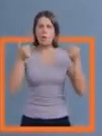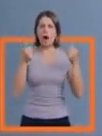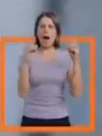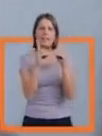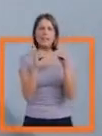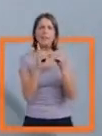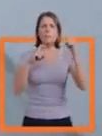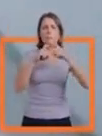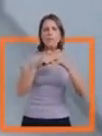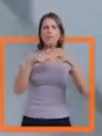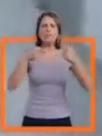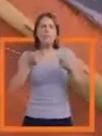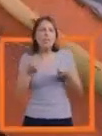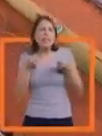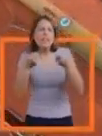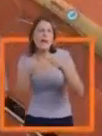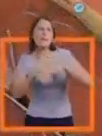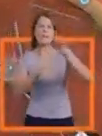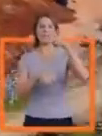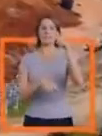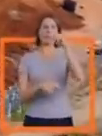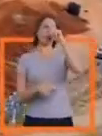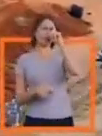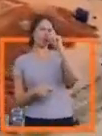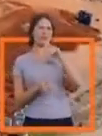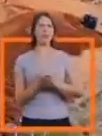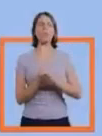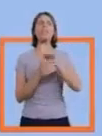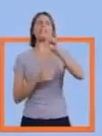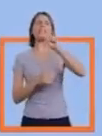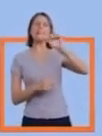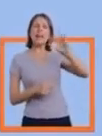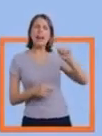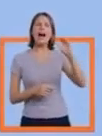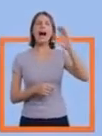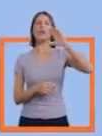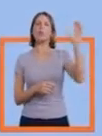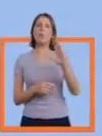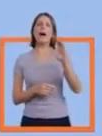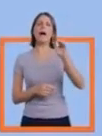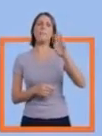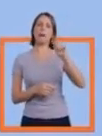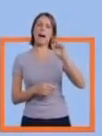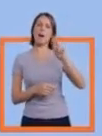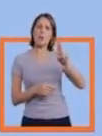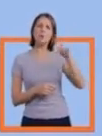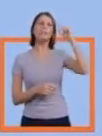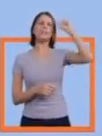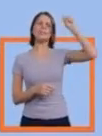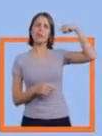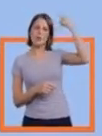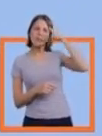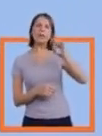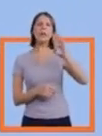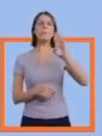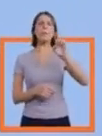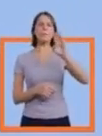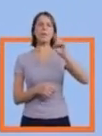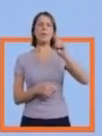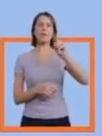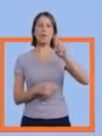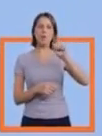Para melhorar o atendimento médico, vamos entregar mais 7 novos hospitais. Serrana, Caraguatatuba, Bauru, São